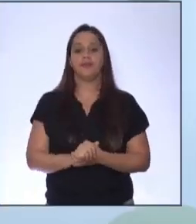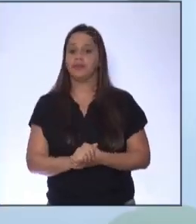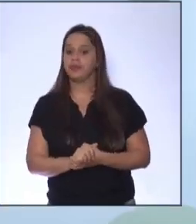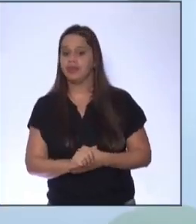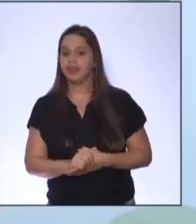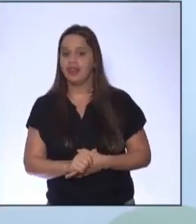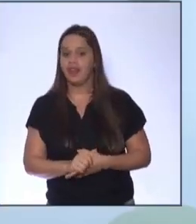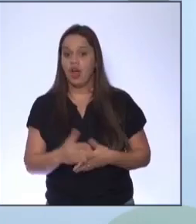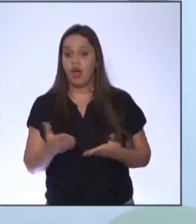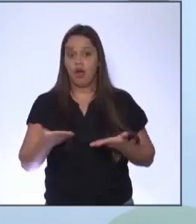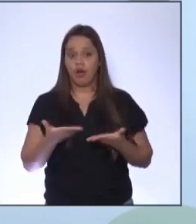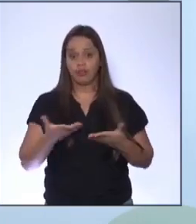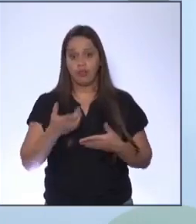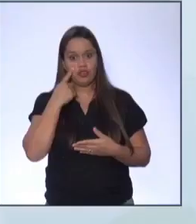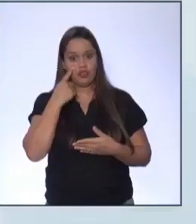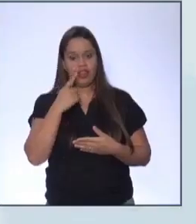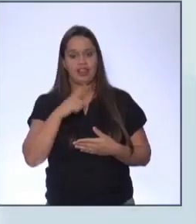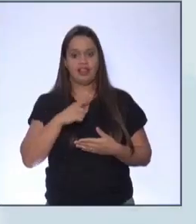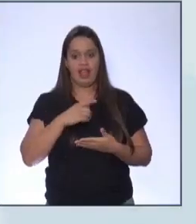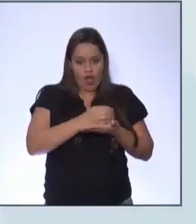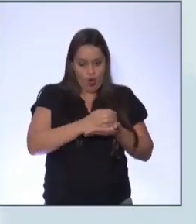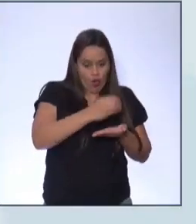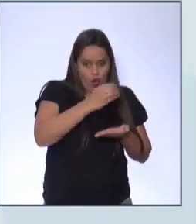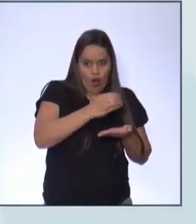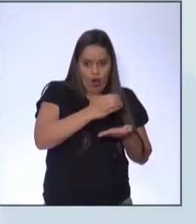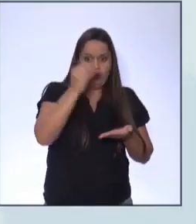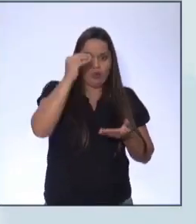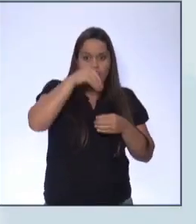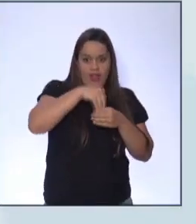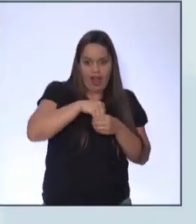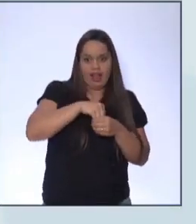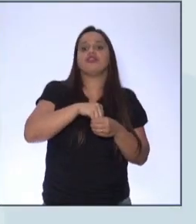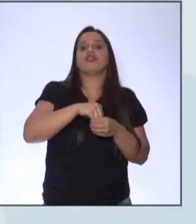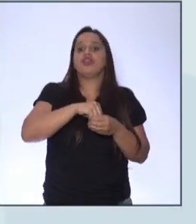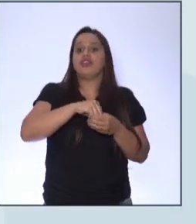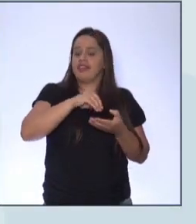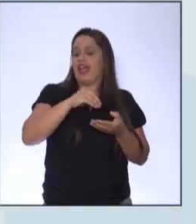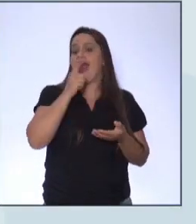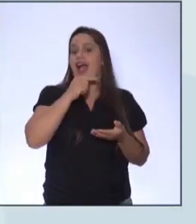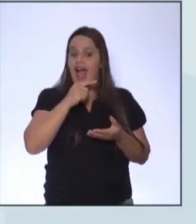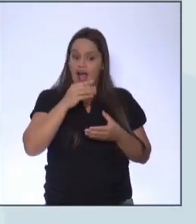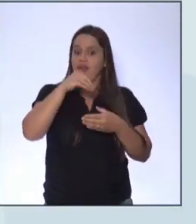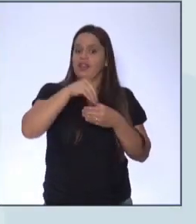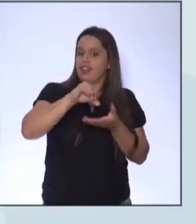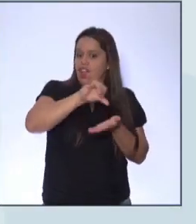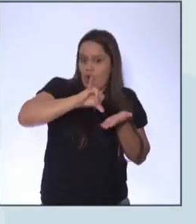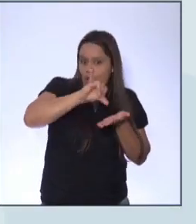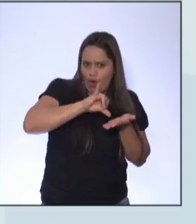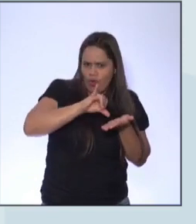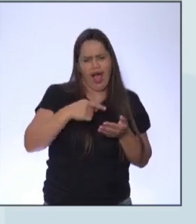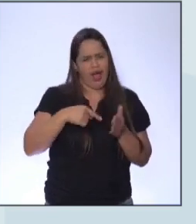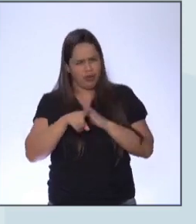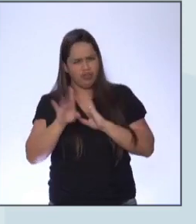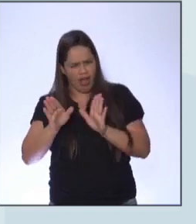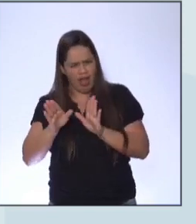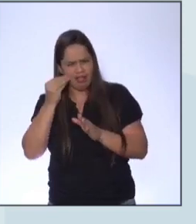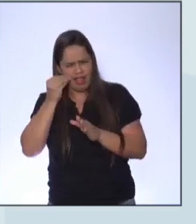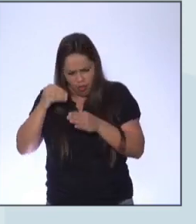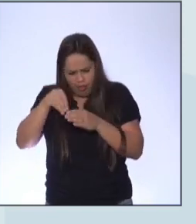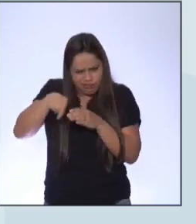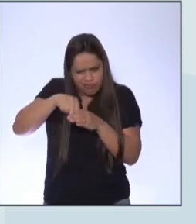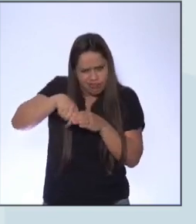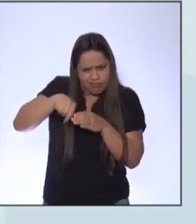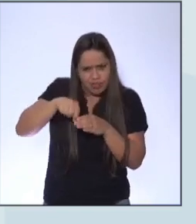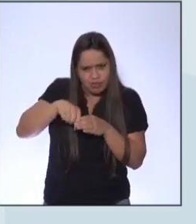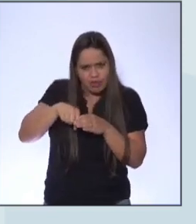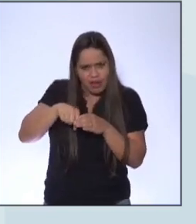pessoal, a gente pode ver, a gente tem uma imagem do copo com a água e com o óleo, né? Então, assim, você já tentou misturar o óleo e a água? Por que será